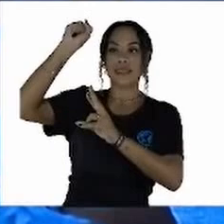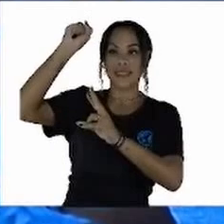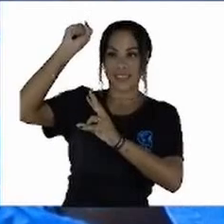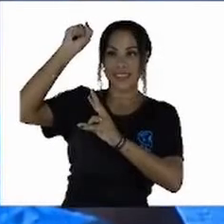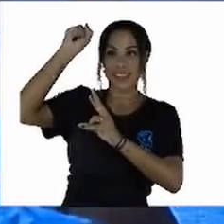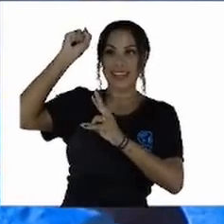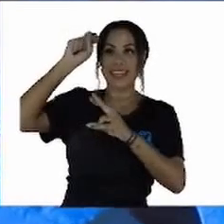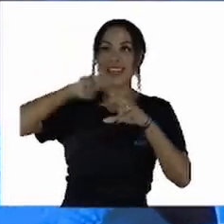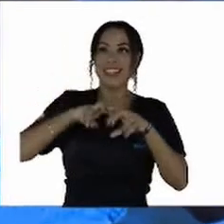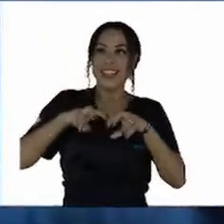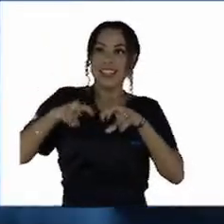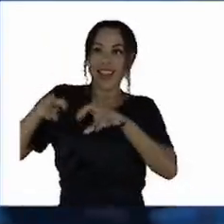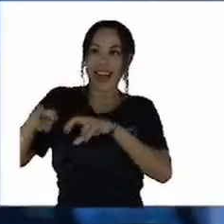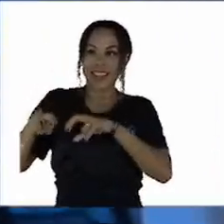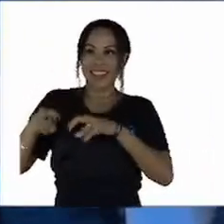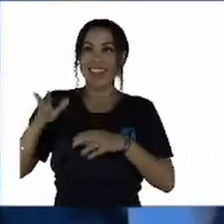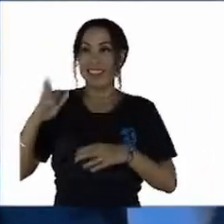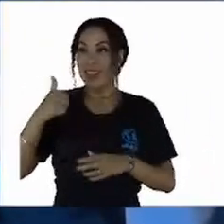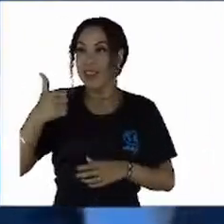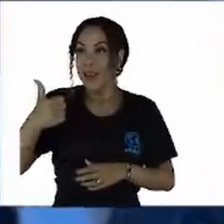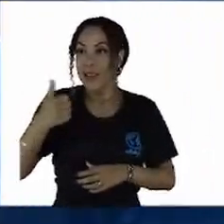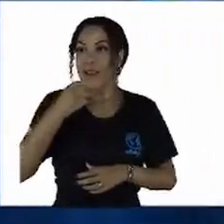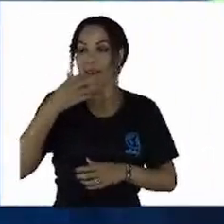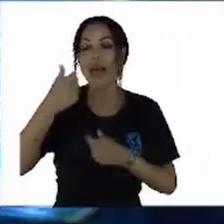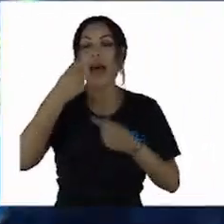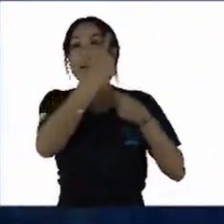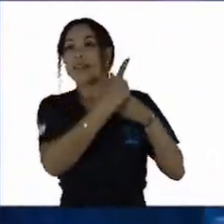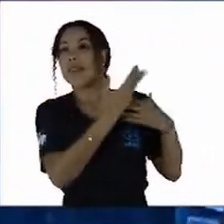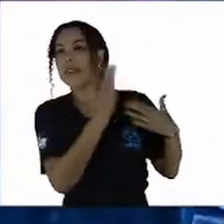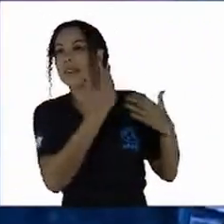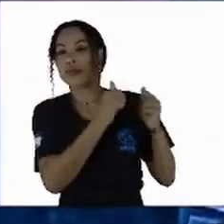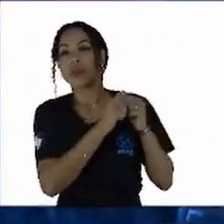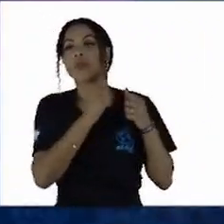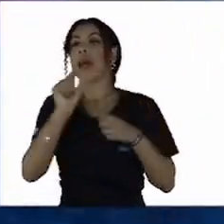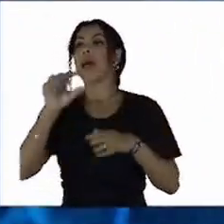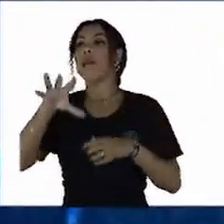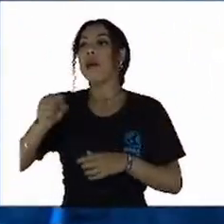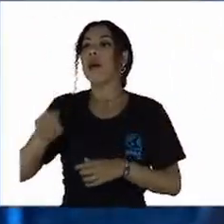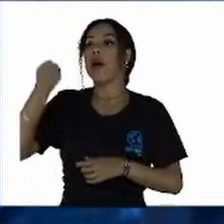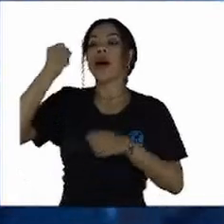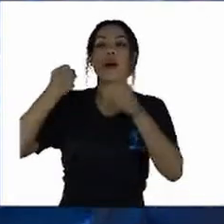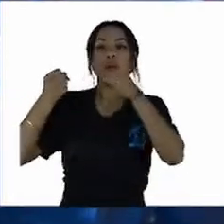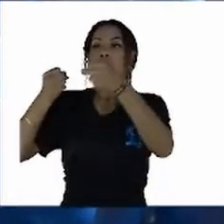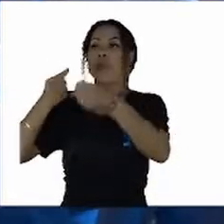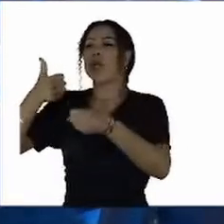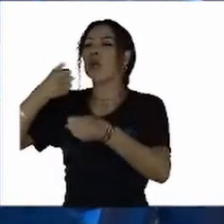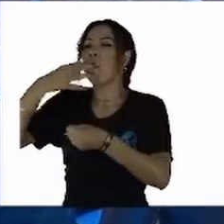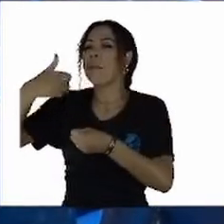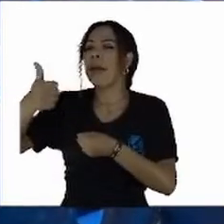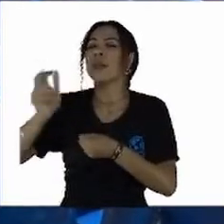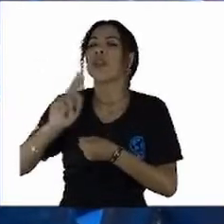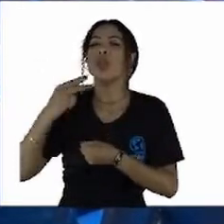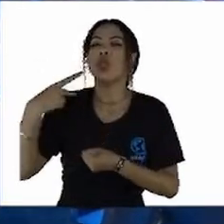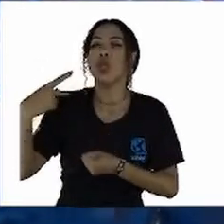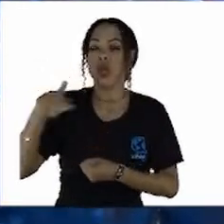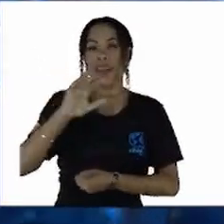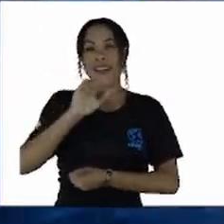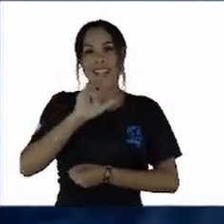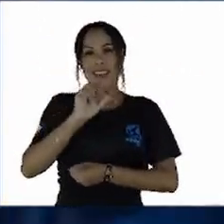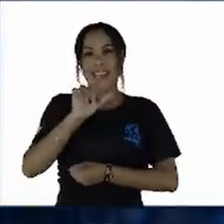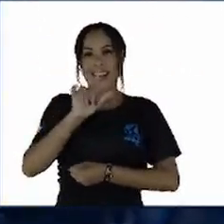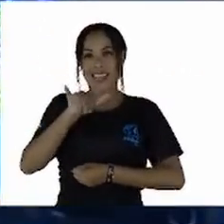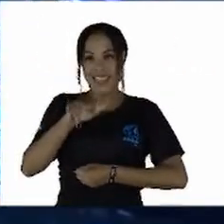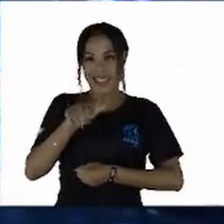Chegou a chegar para o lado. Sai de mim. Tudo bem? Câmera, vem comigo. Quem pegou? Microfone. Tudo bem? Como é que é teu nome?